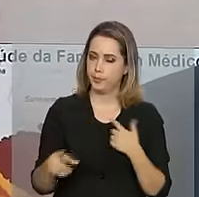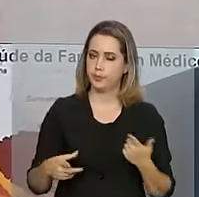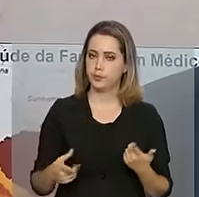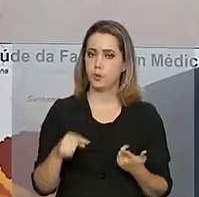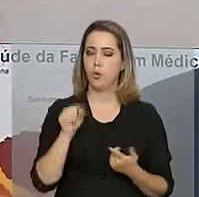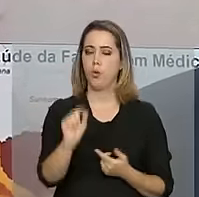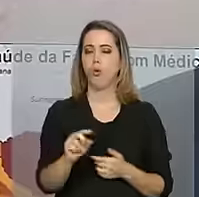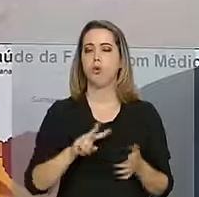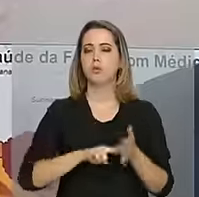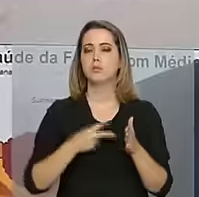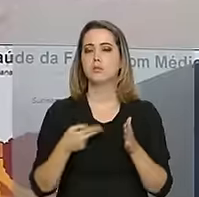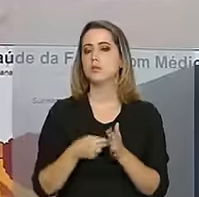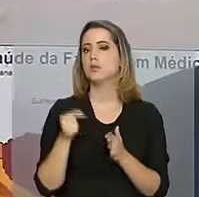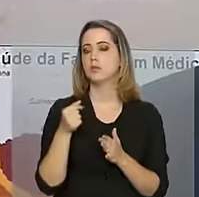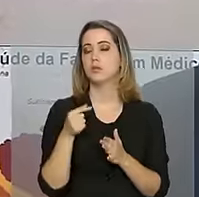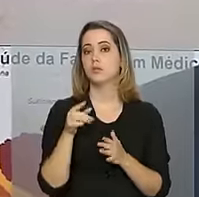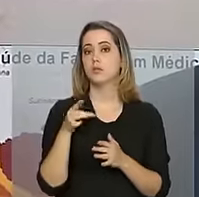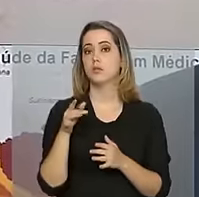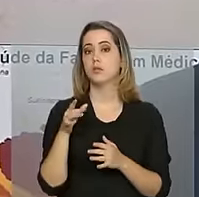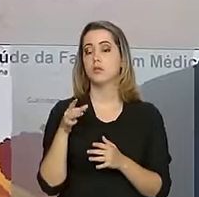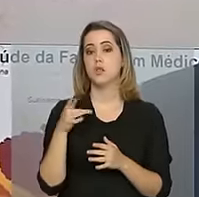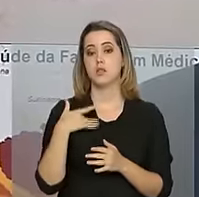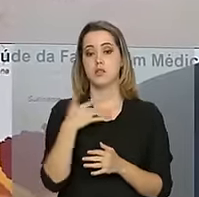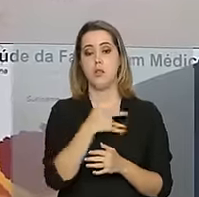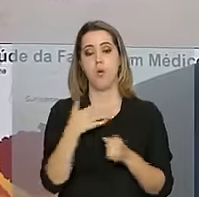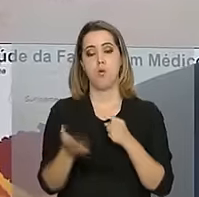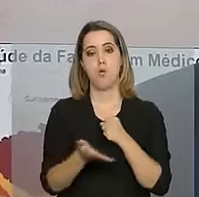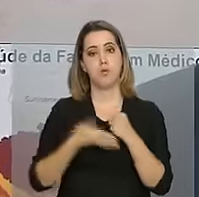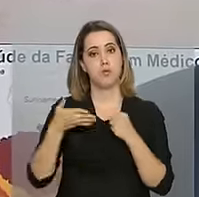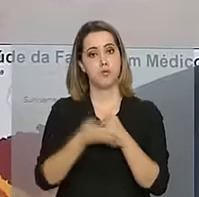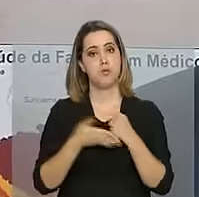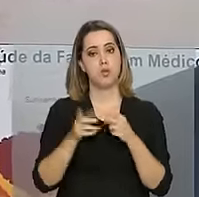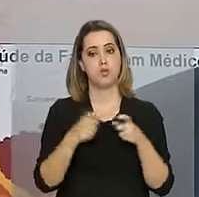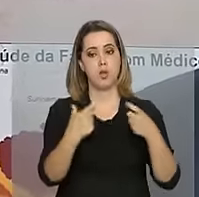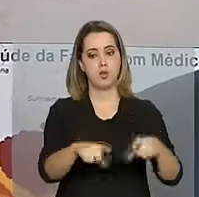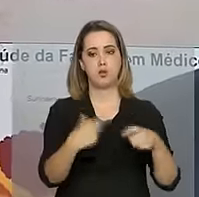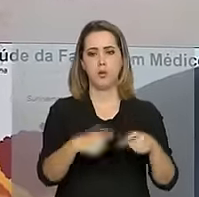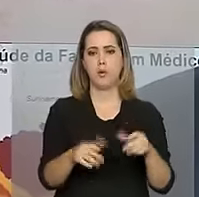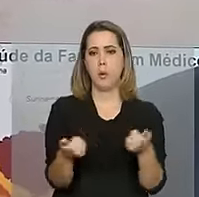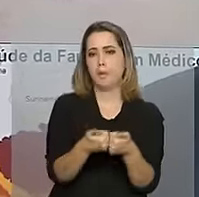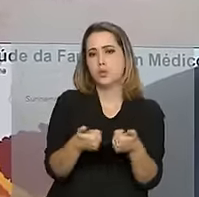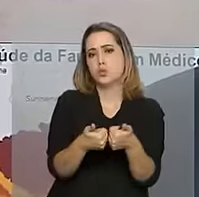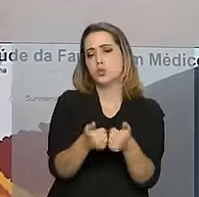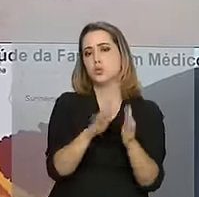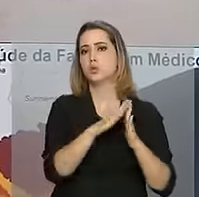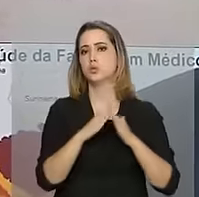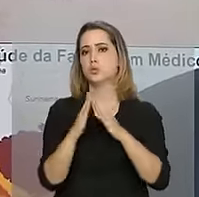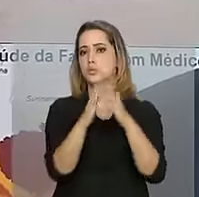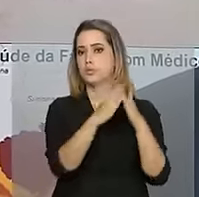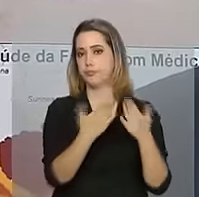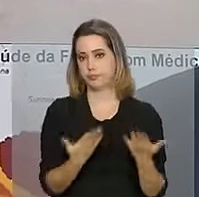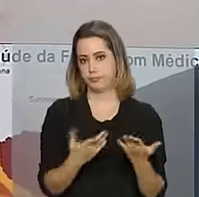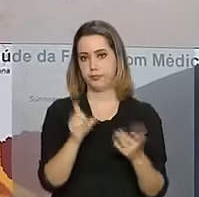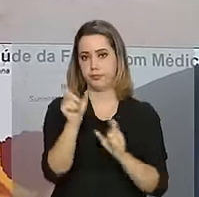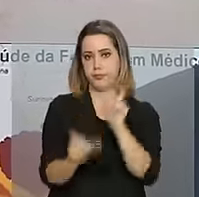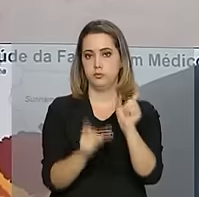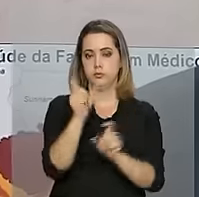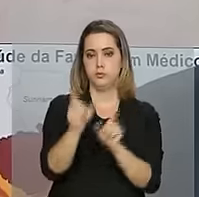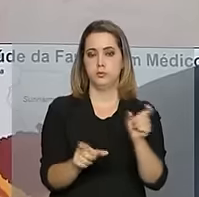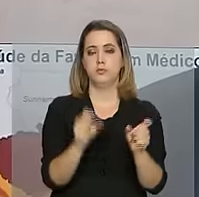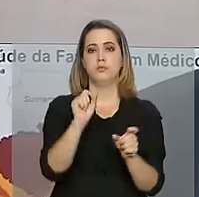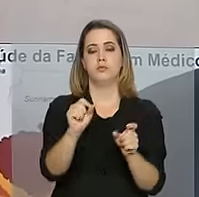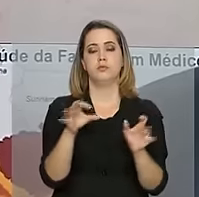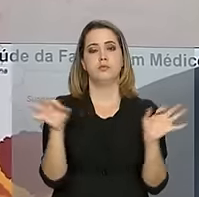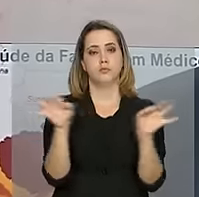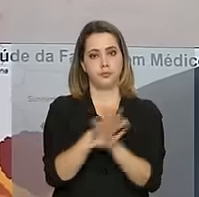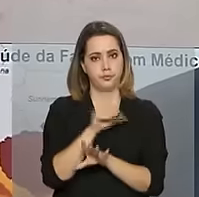básica? Aquela atenção que que acontece nos postos de saúde, nos locais mais próximos da casa das pessoas, né? Que